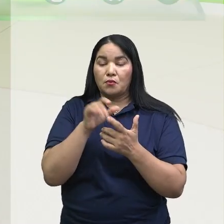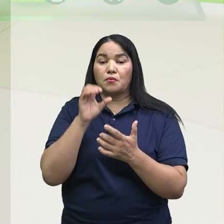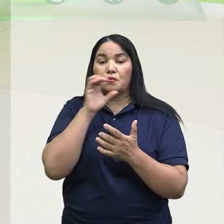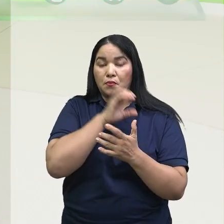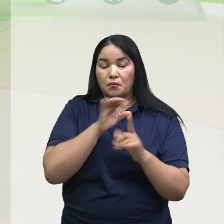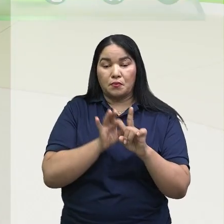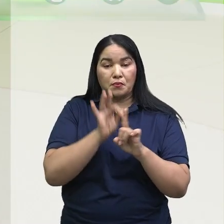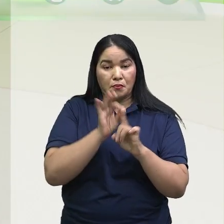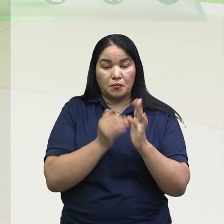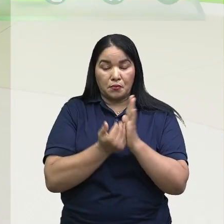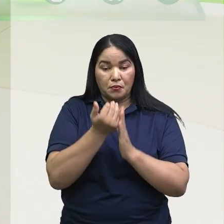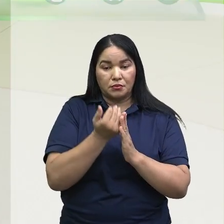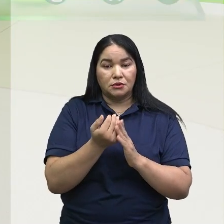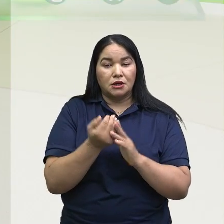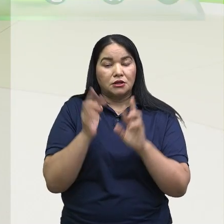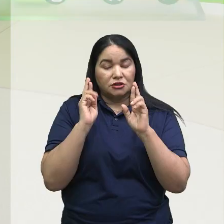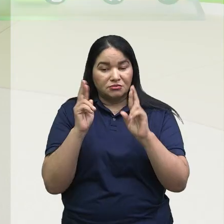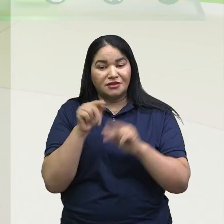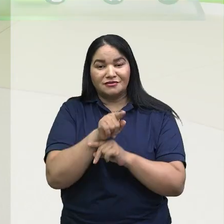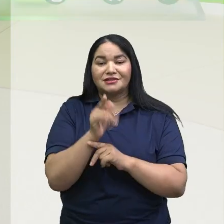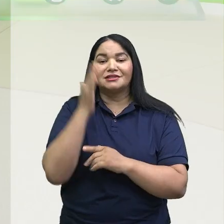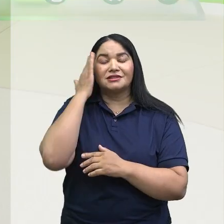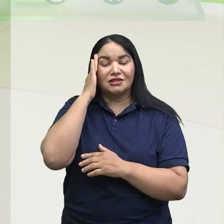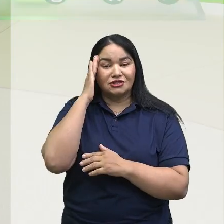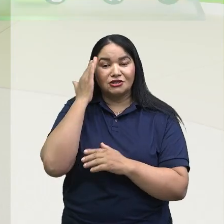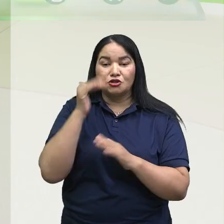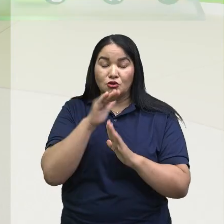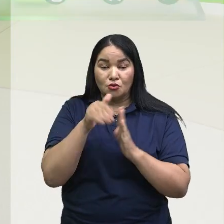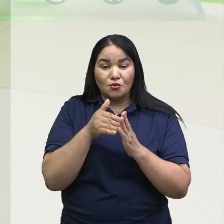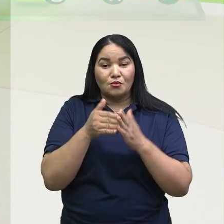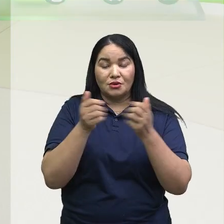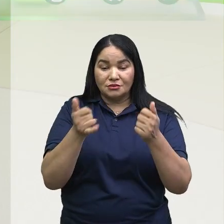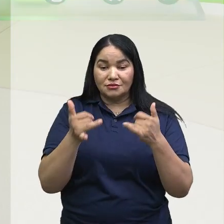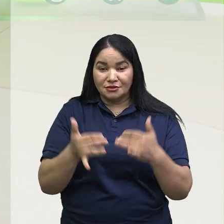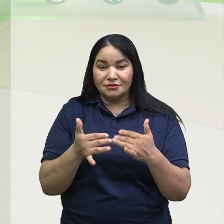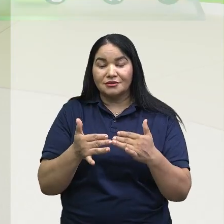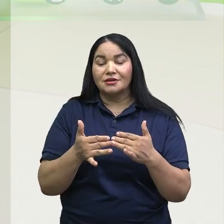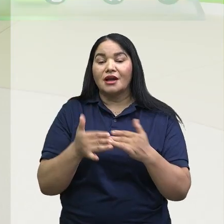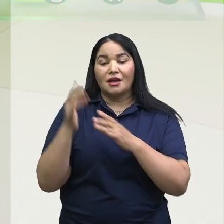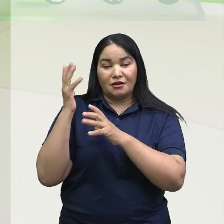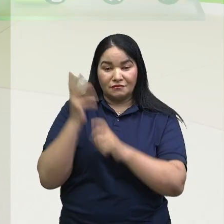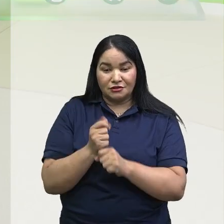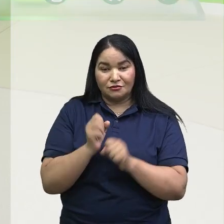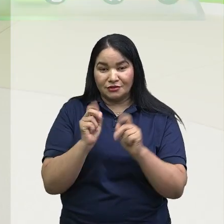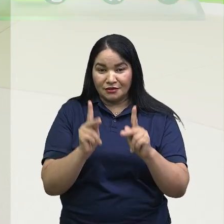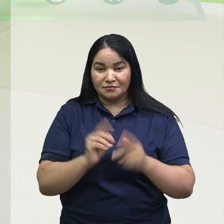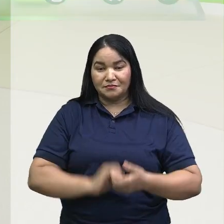Então espero aí que vocês tenham compreendido esses conteúdos que fizeram parte da nossa revisão.